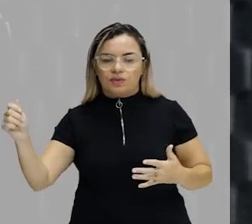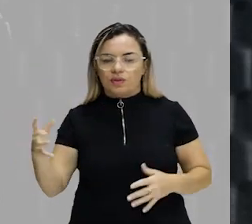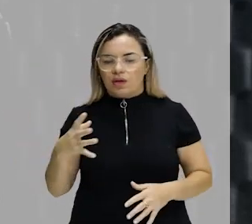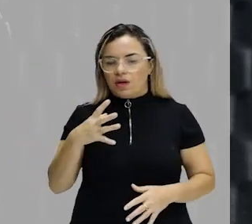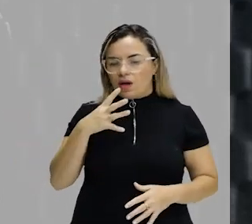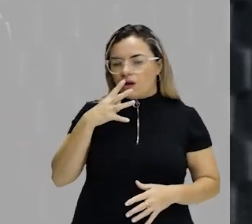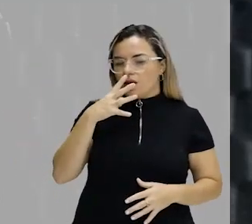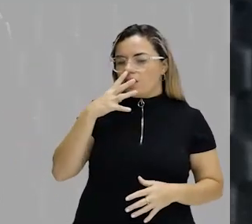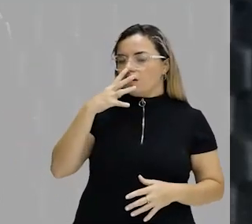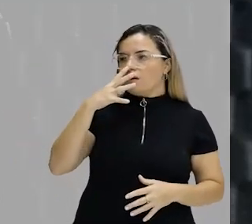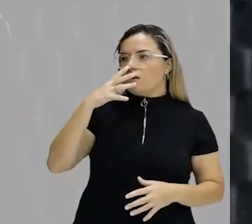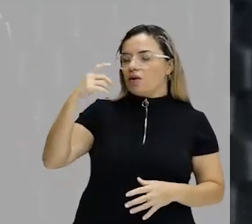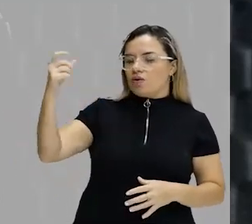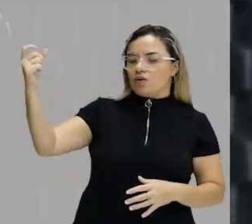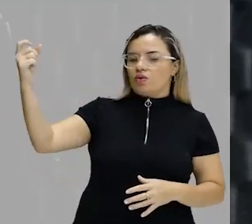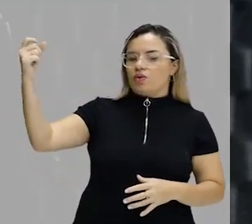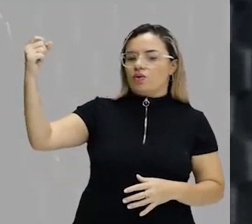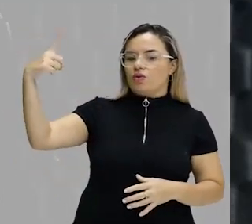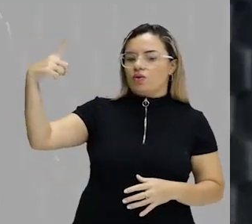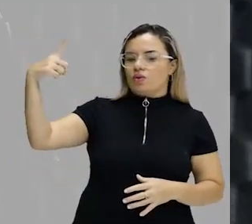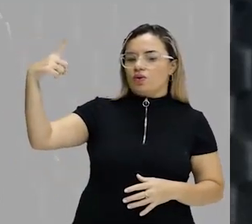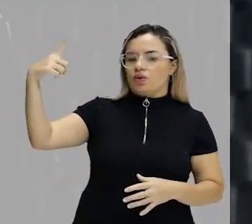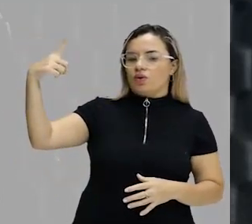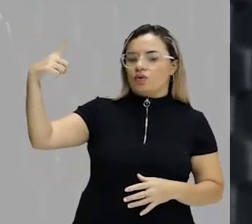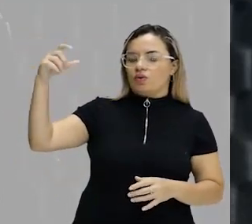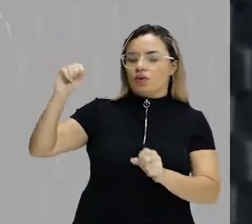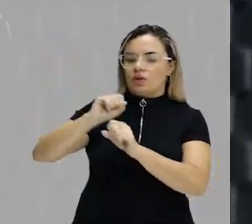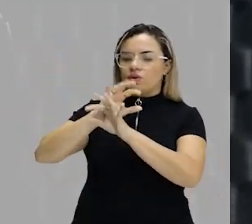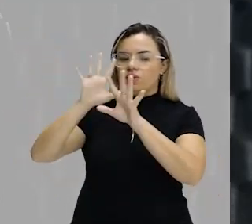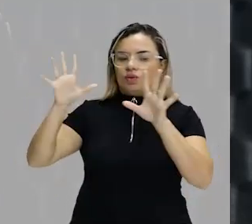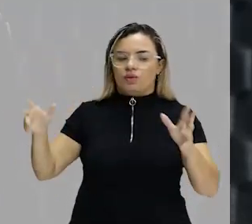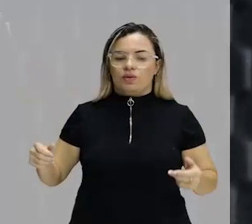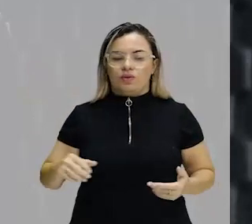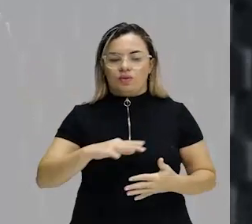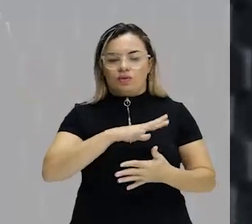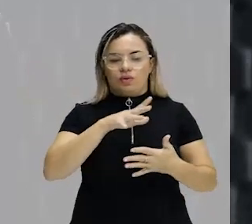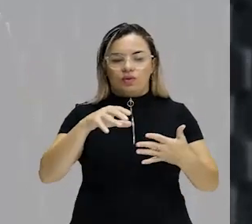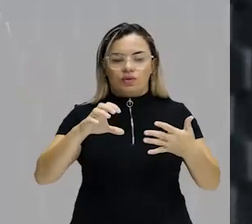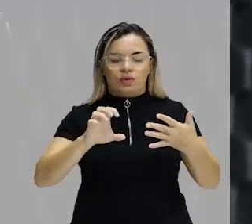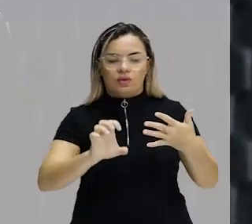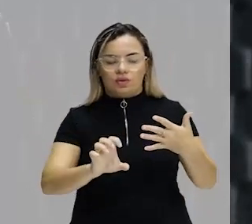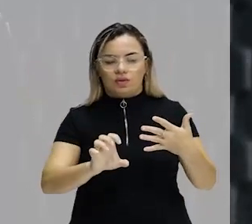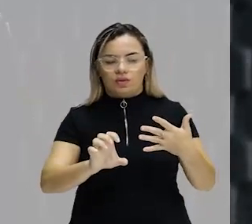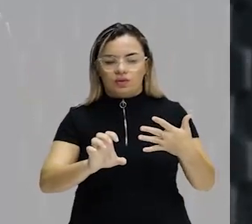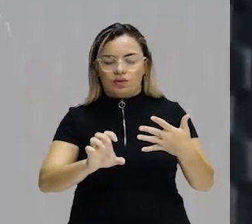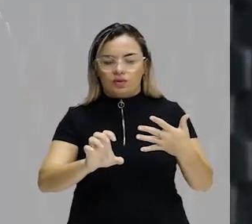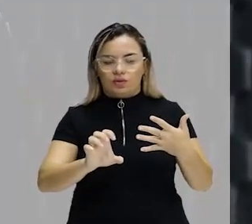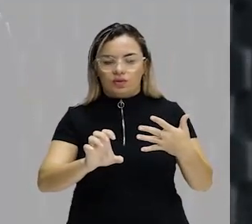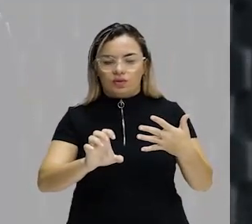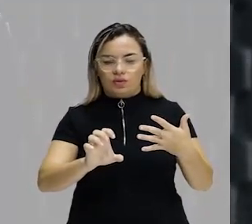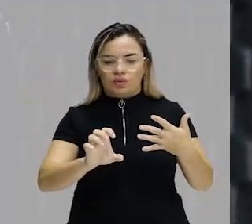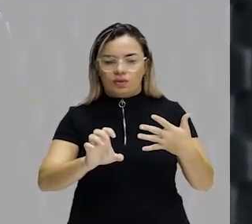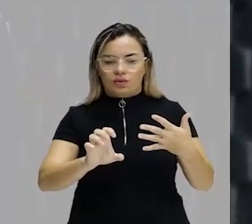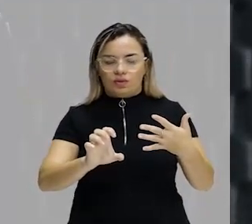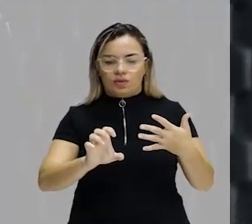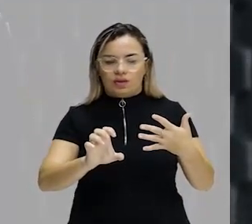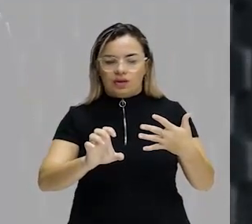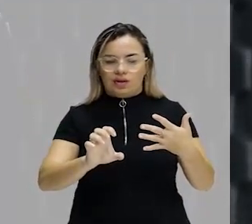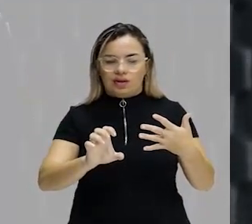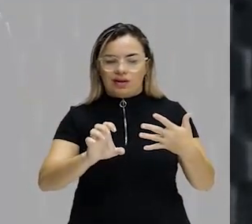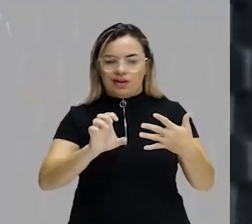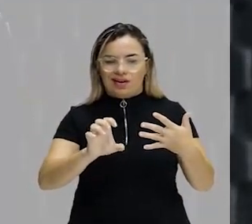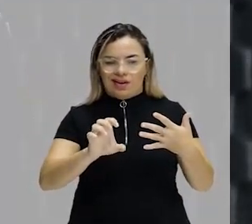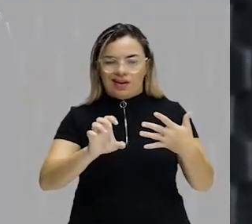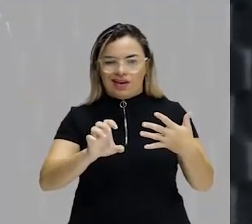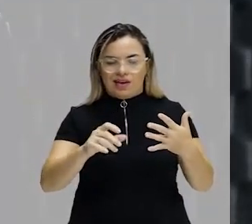restritiva. Enquanto bailava no ar, no momento que bailava no ar, tempo, e aqui está proporcional.